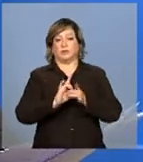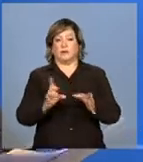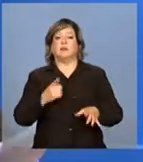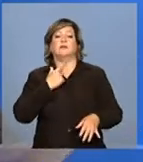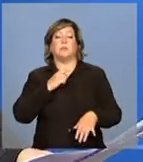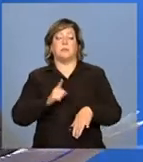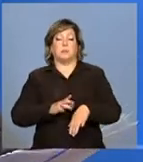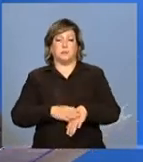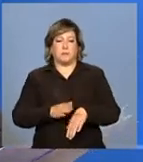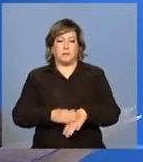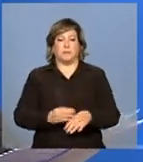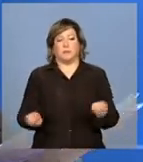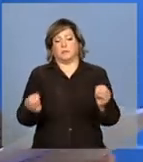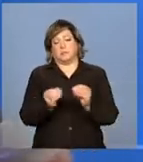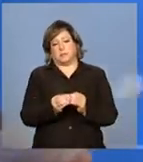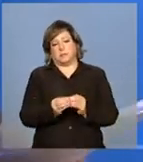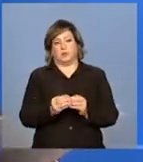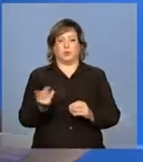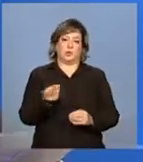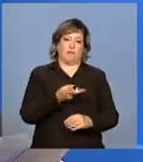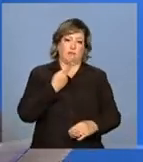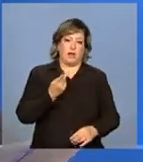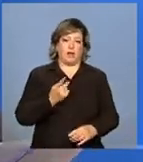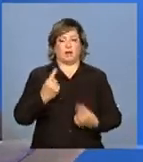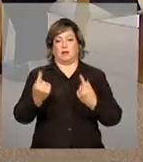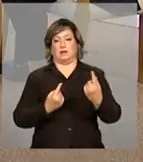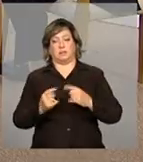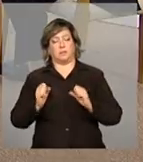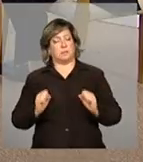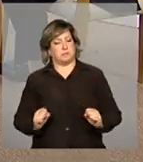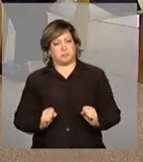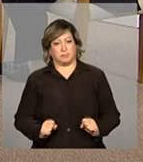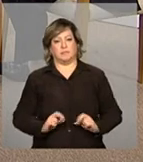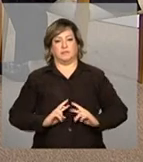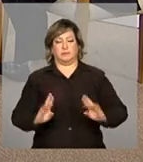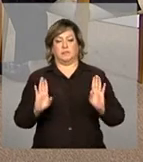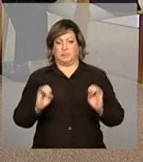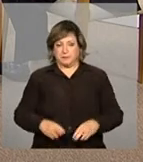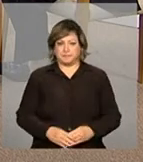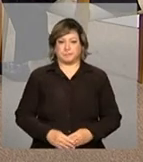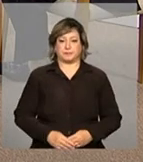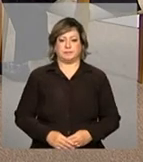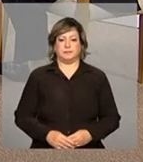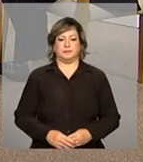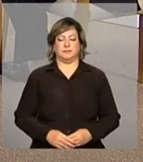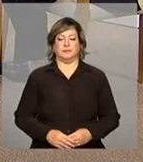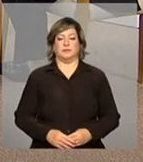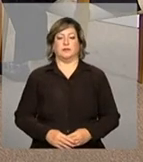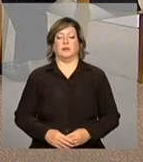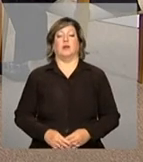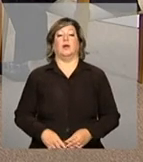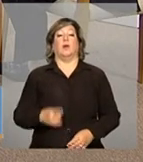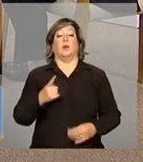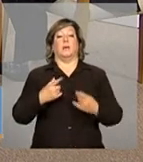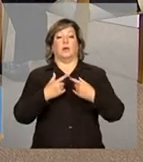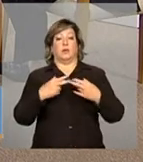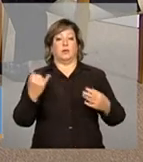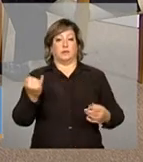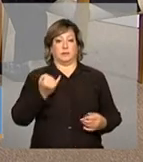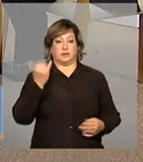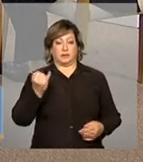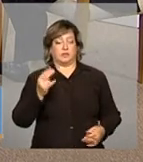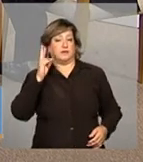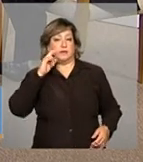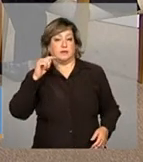podem se completar E aí até o nossas respostas ficam mais bacanas a relação a isso sobre uma coisa importante é o seguinte vou entrar na